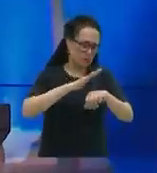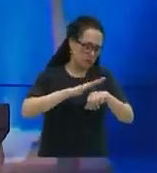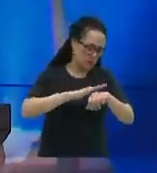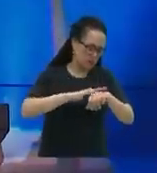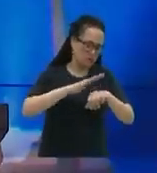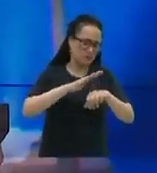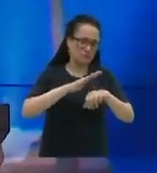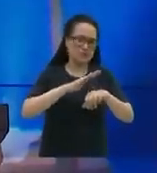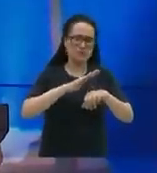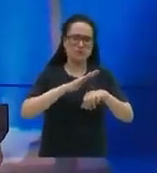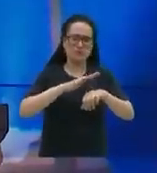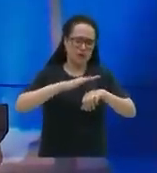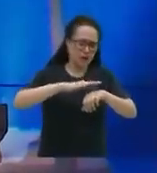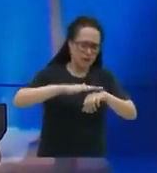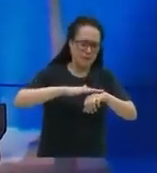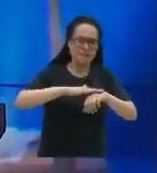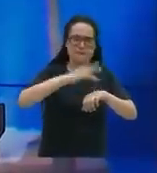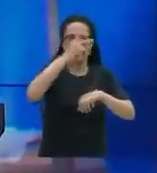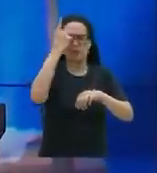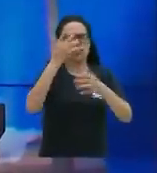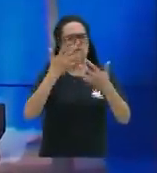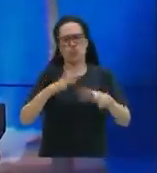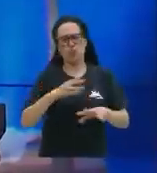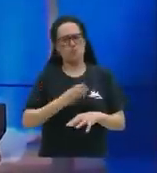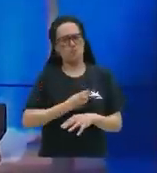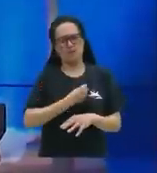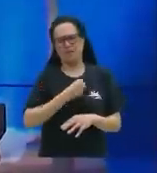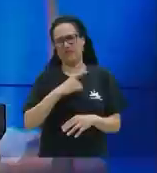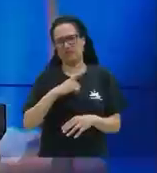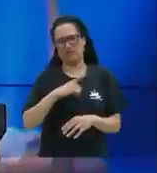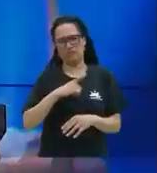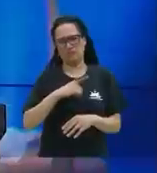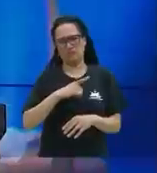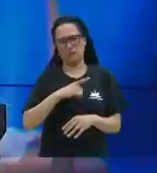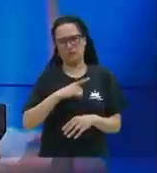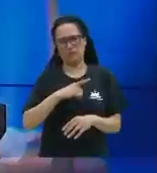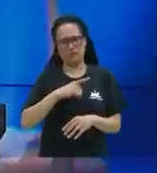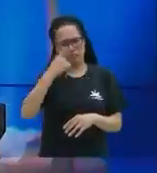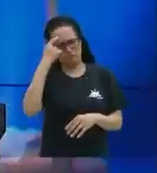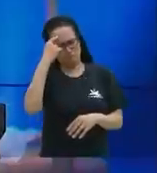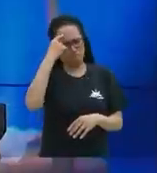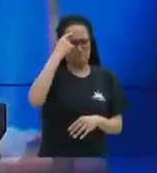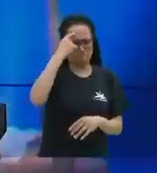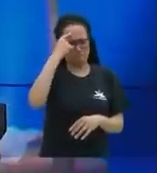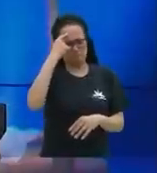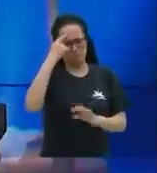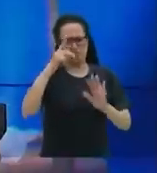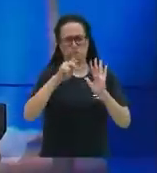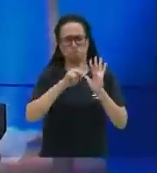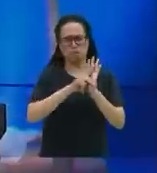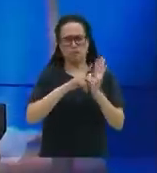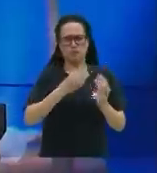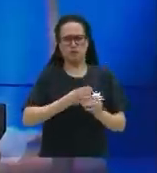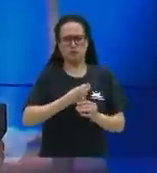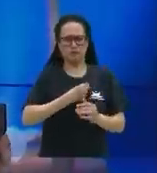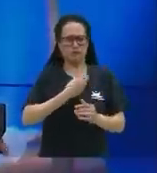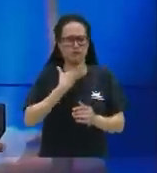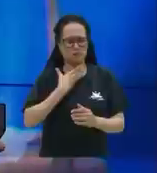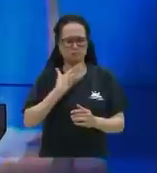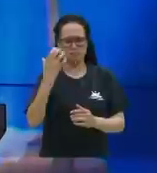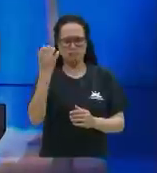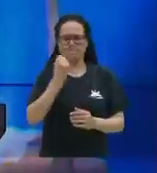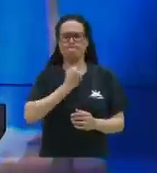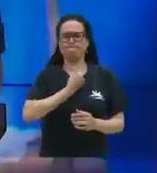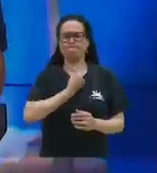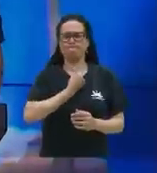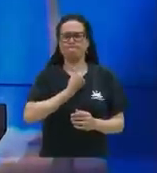tirar a própria vida, quando Jesus toca aquela pessoa que está tão angustiada que já não sabe o